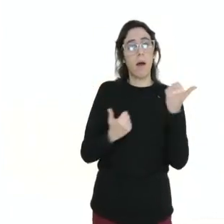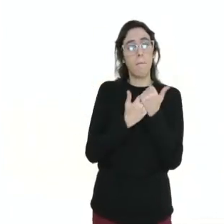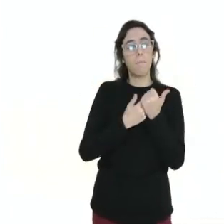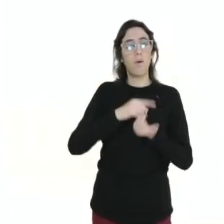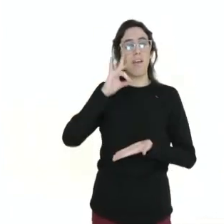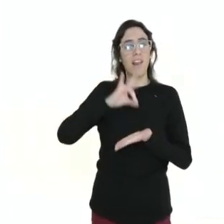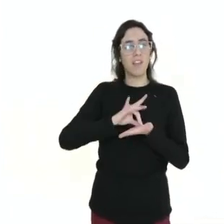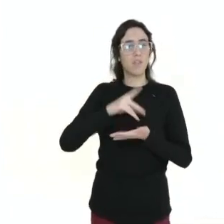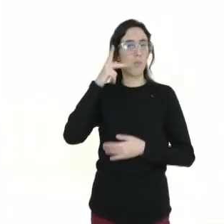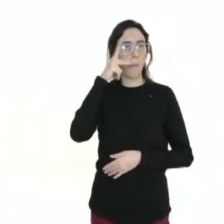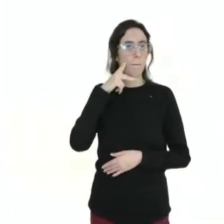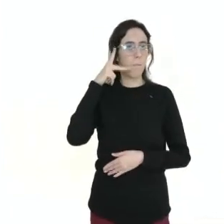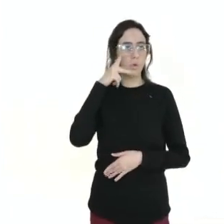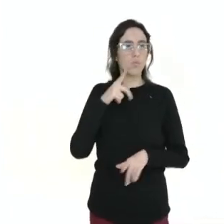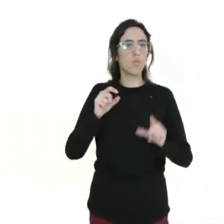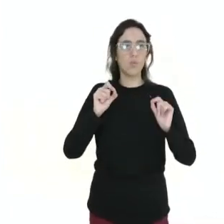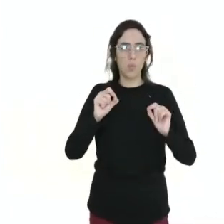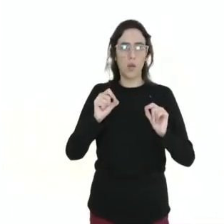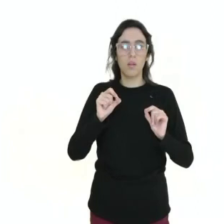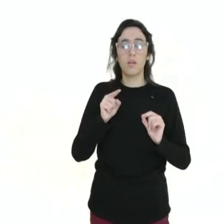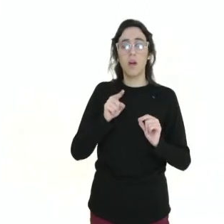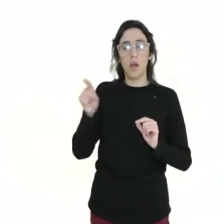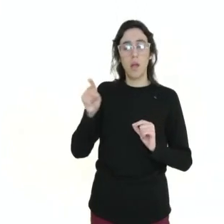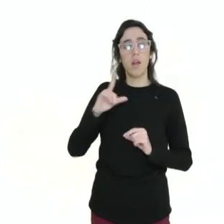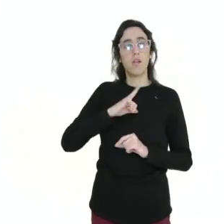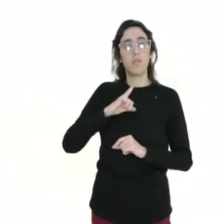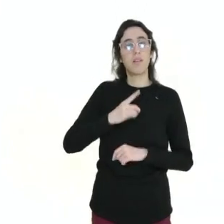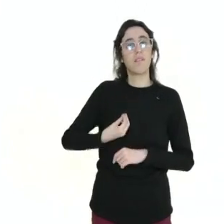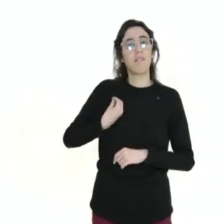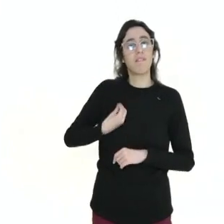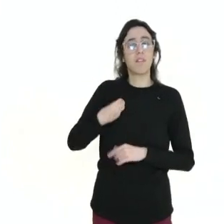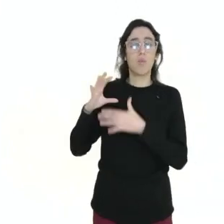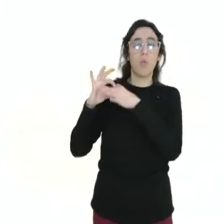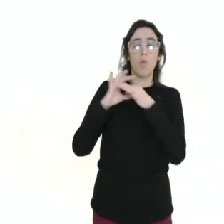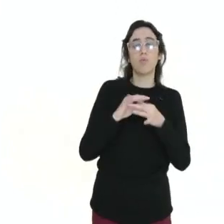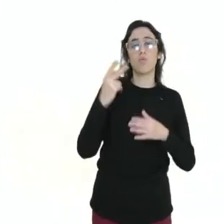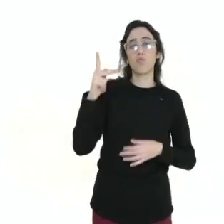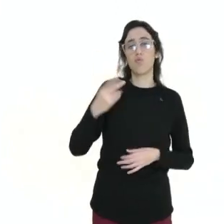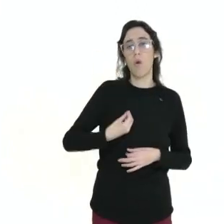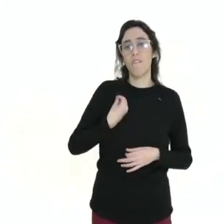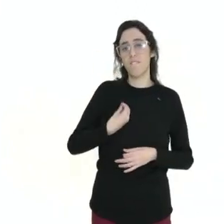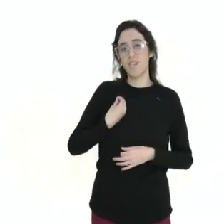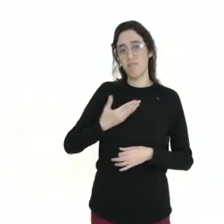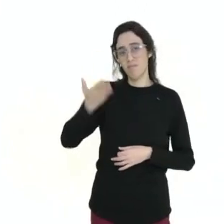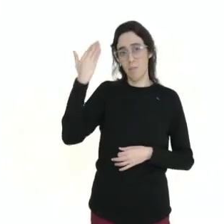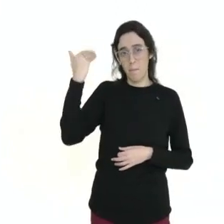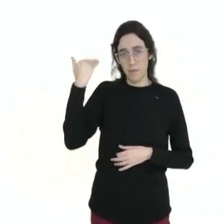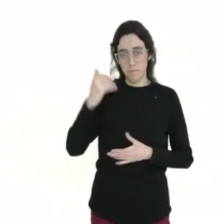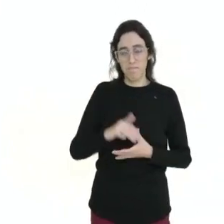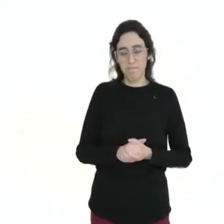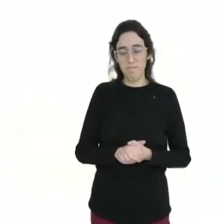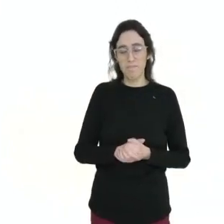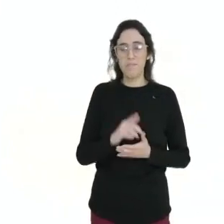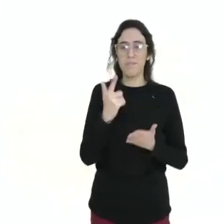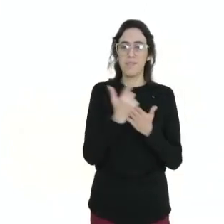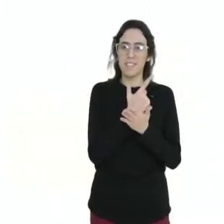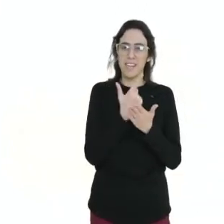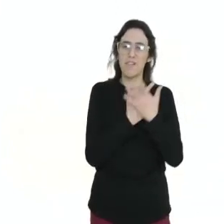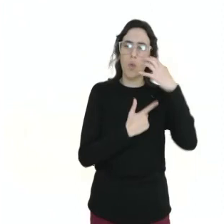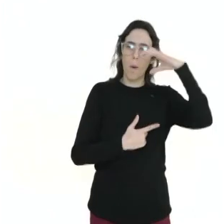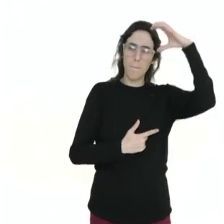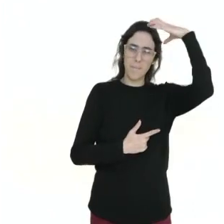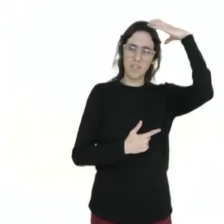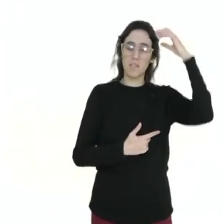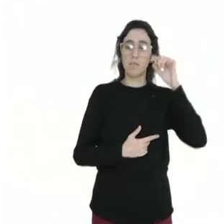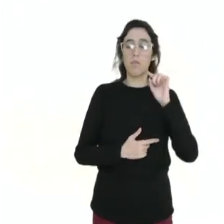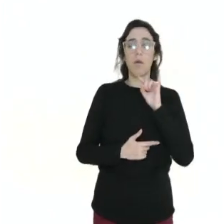Suas considerações sobre política são inseridas no contexto histórico e político de sua época. Em O Príncipe, Maquiavel defende